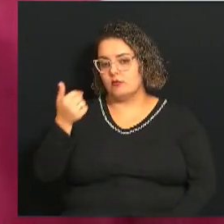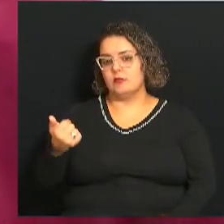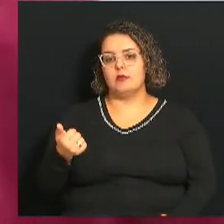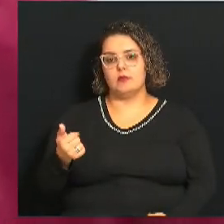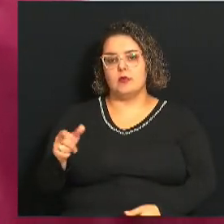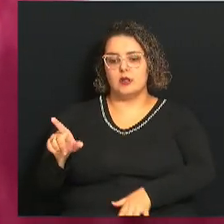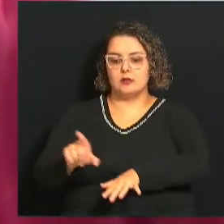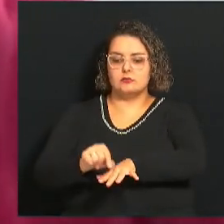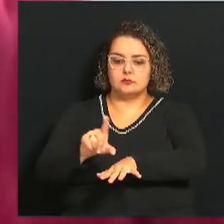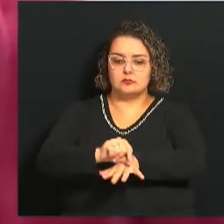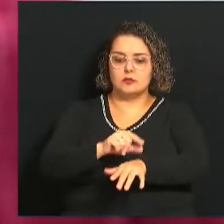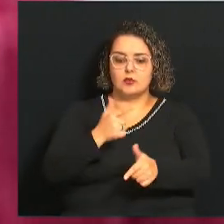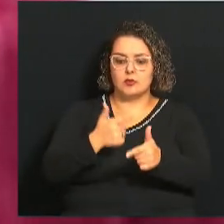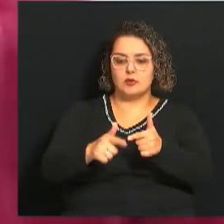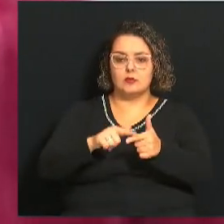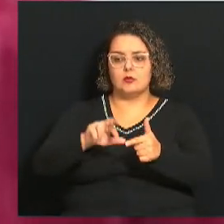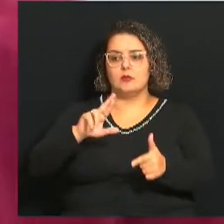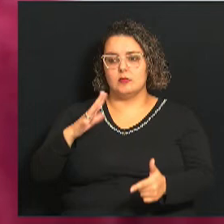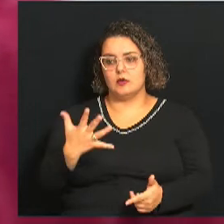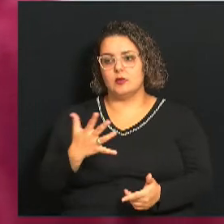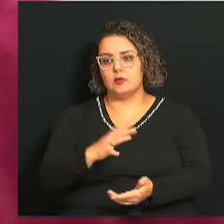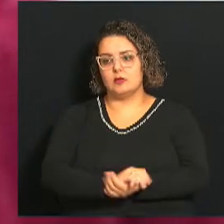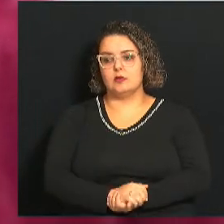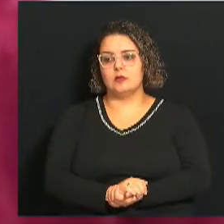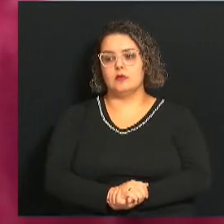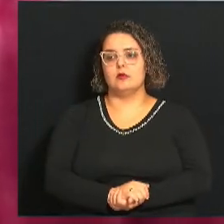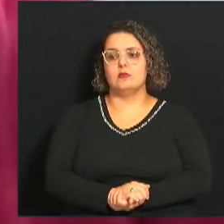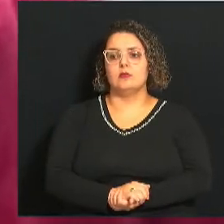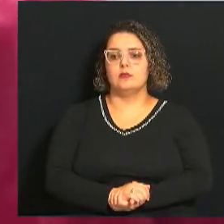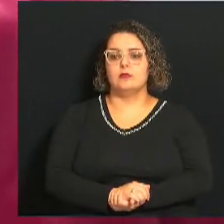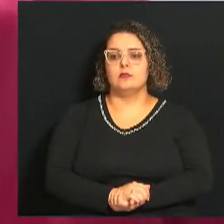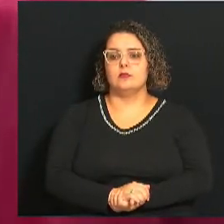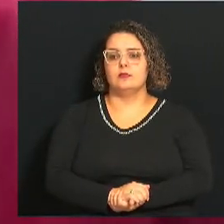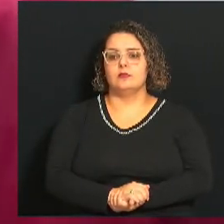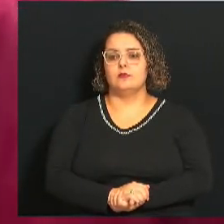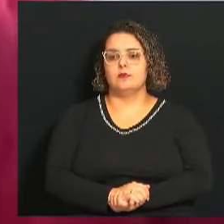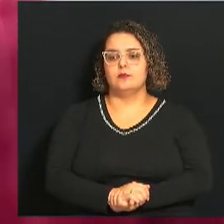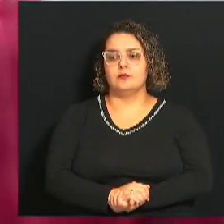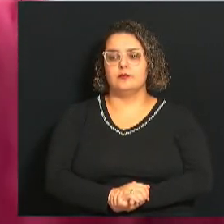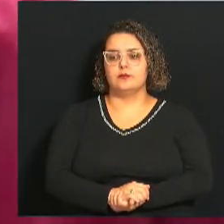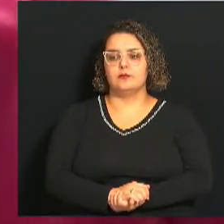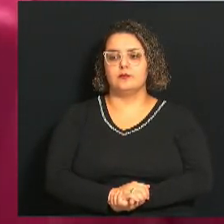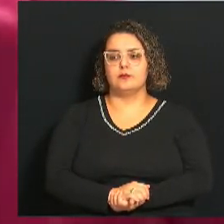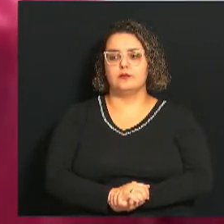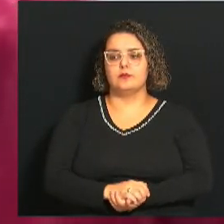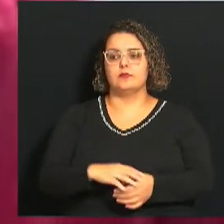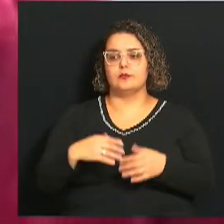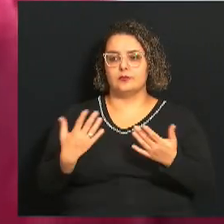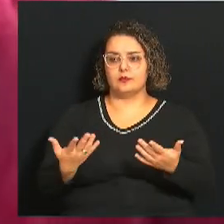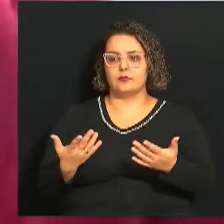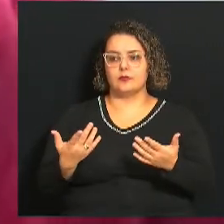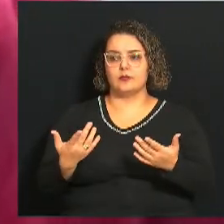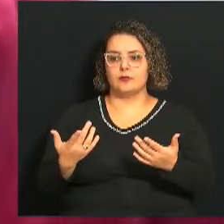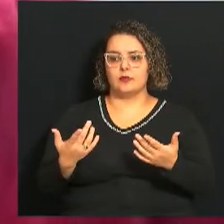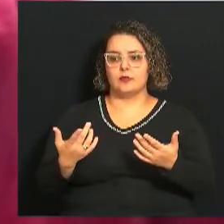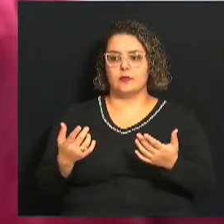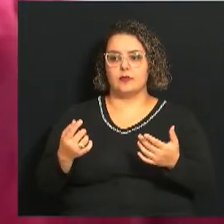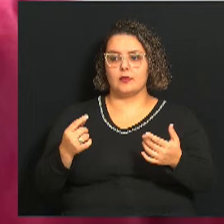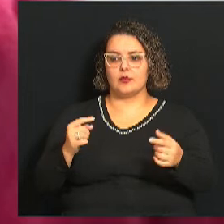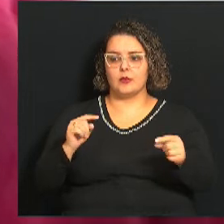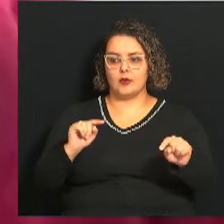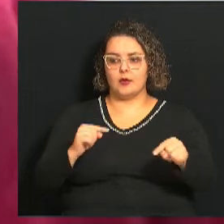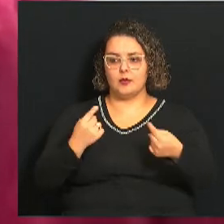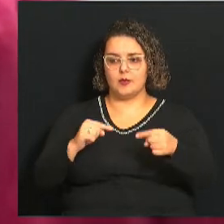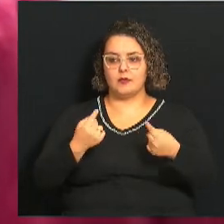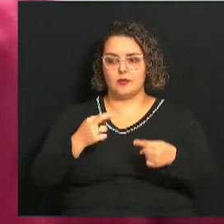o problema. Então, esse é o primeiro ponto que eu queria colocar aqui. Com relação à provocação do vereador Rossini, da